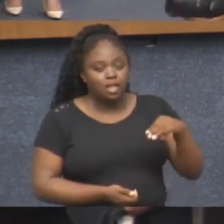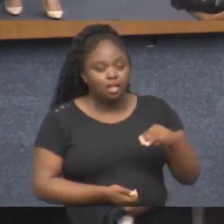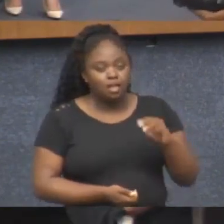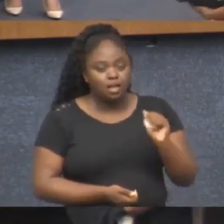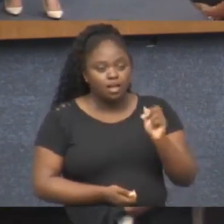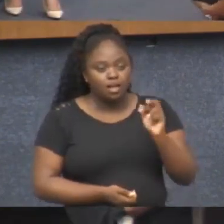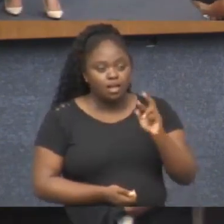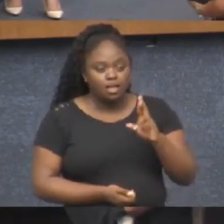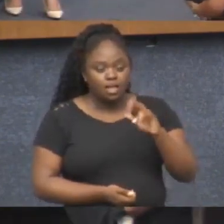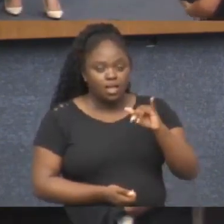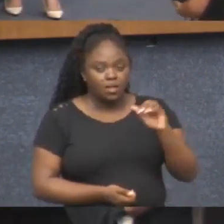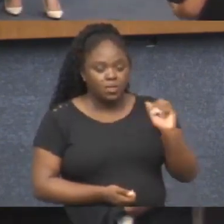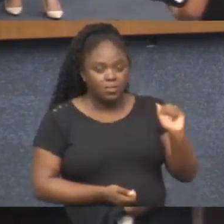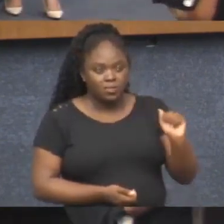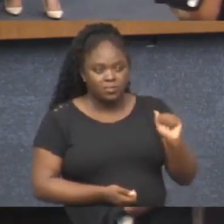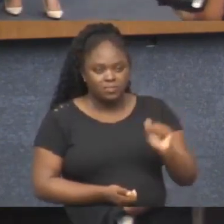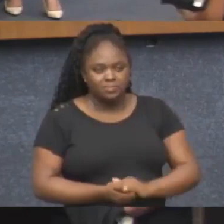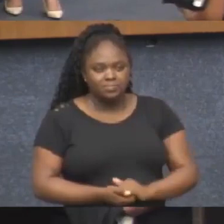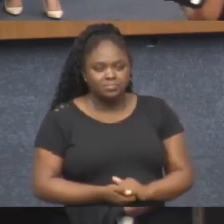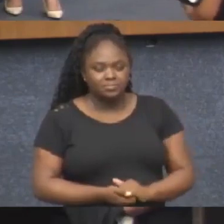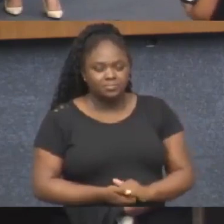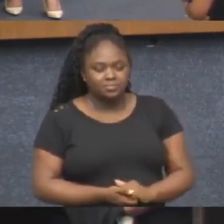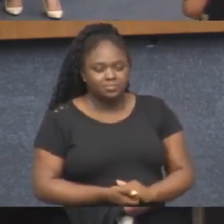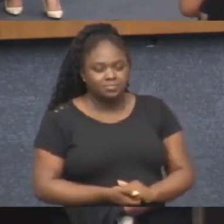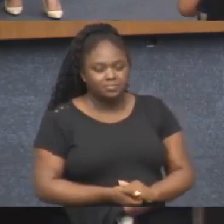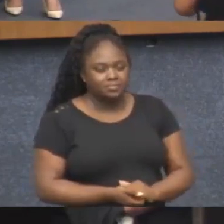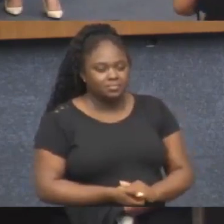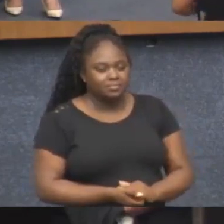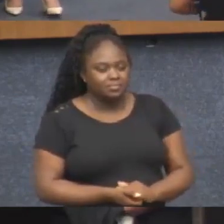Maria Tereza Garcia Alves.